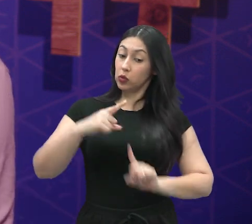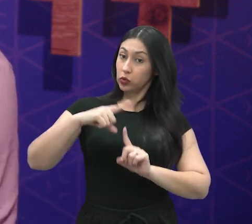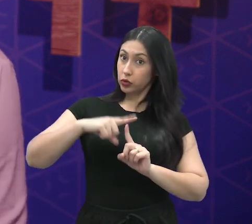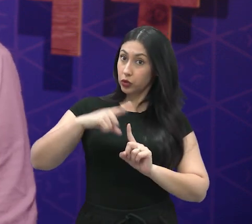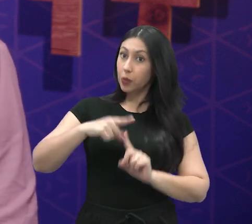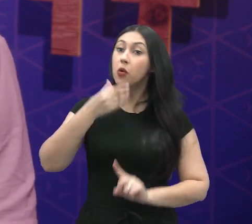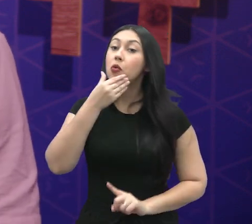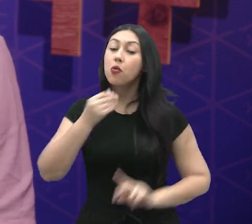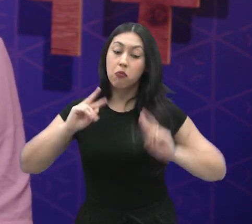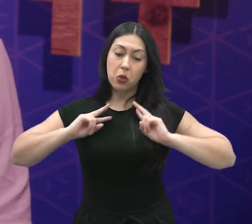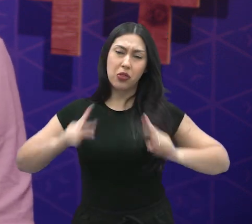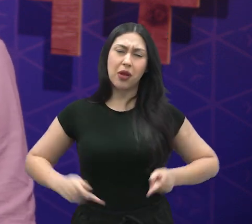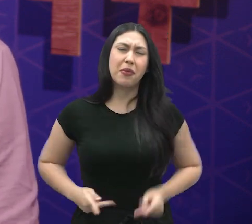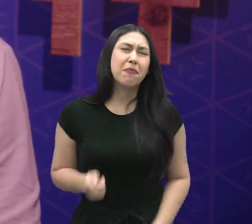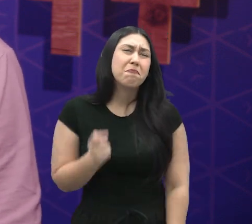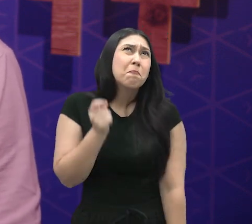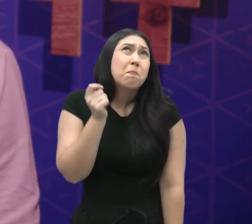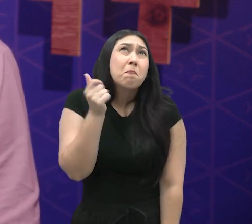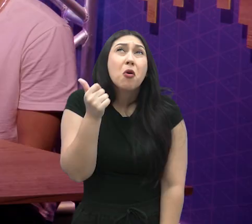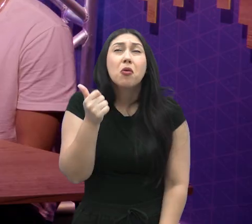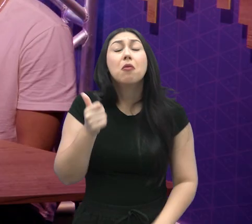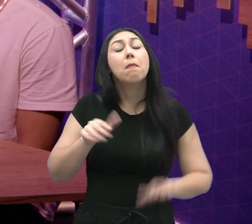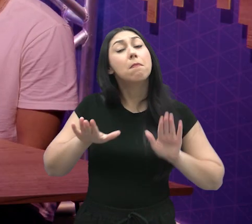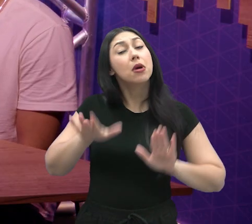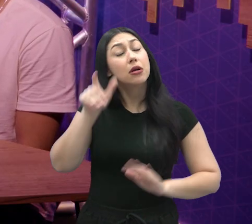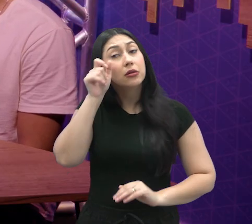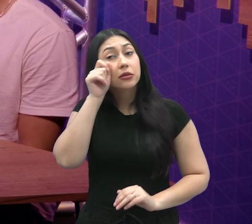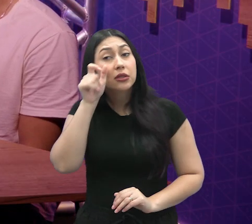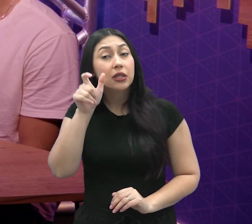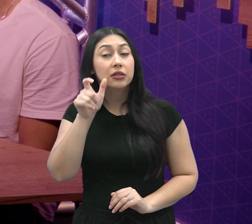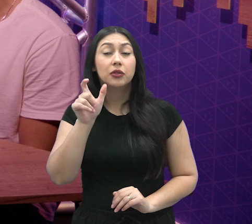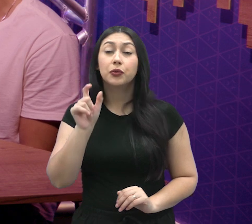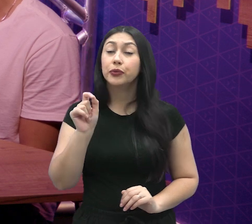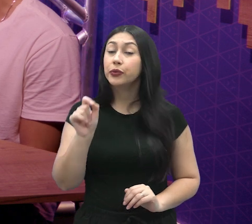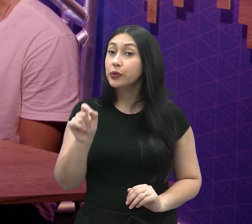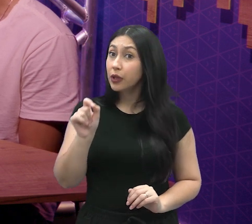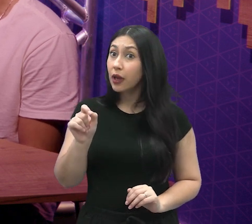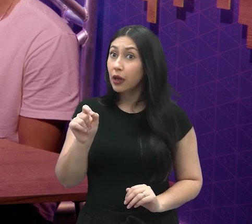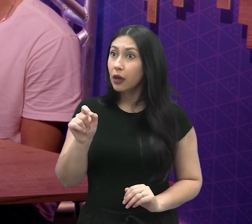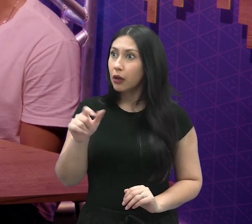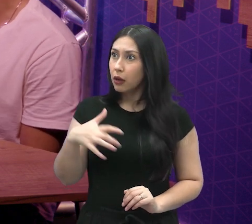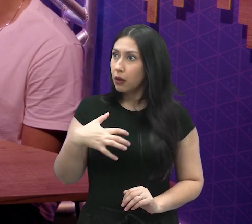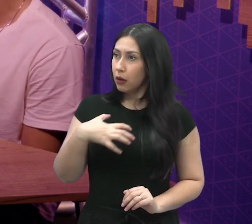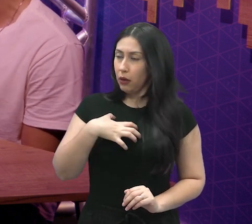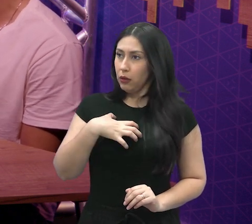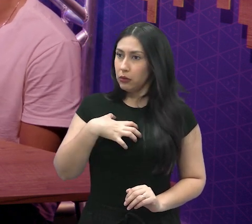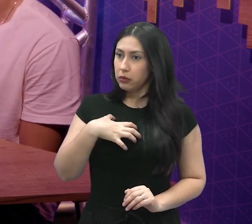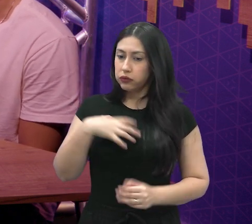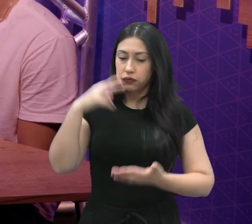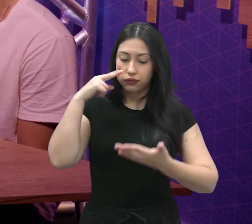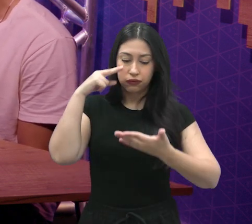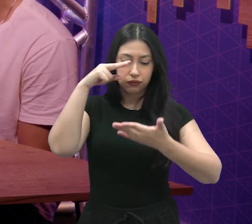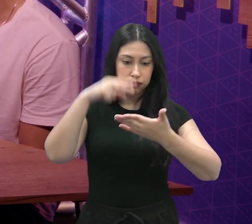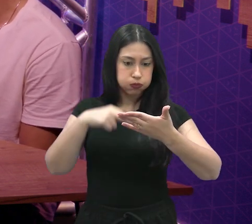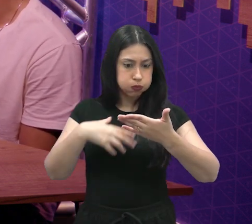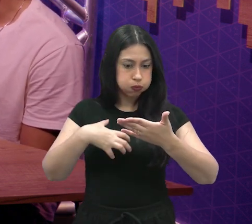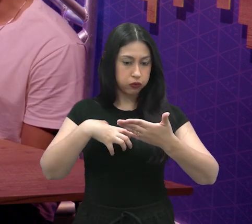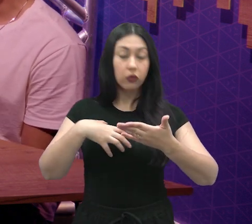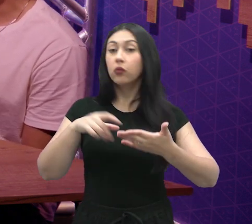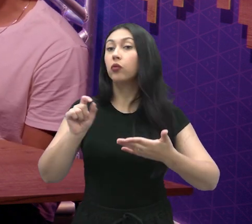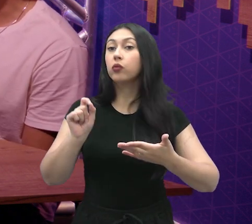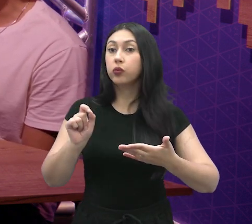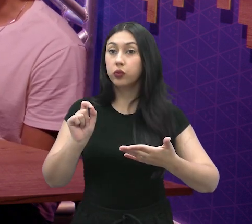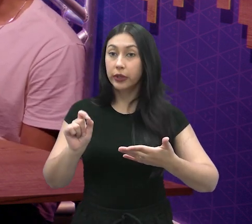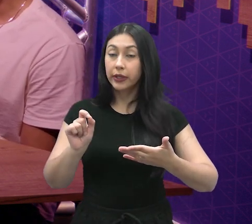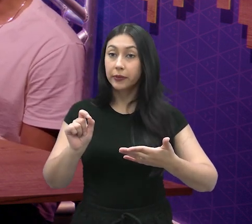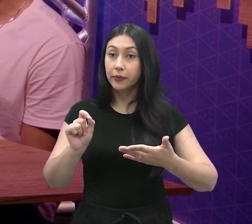Homo sapiens, está há pouquíssimo tempo aqui. O que é mais interessante de a gente ver, que impacta quando a gente vai ler esse livro,